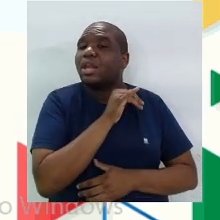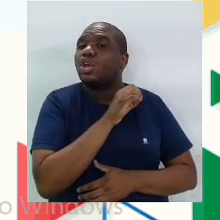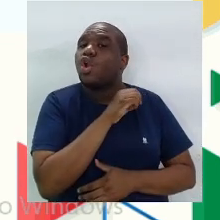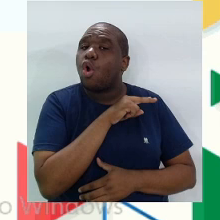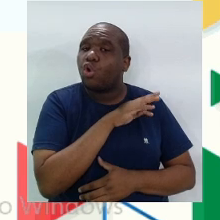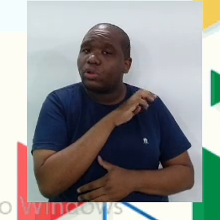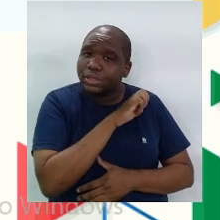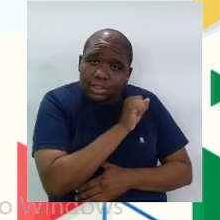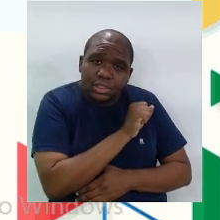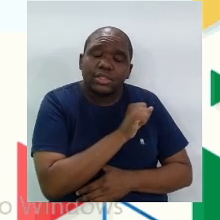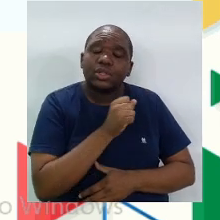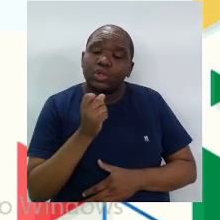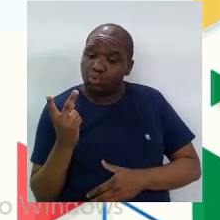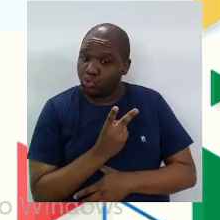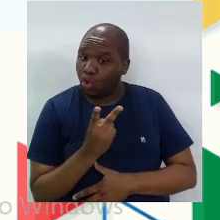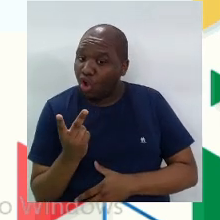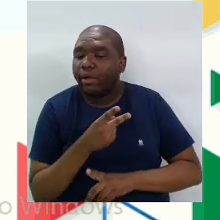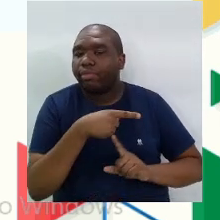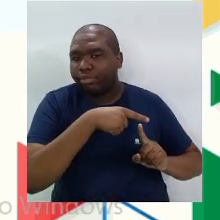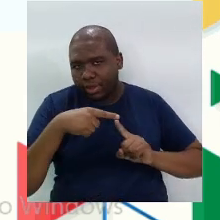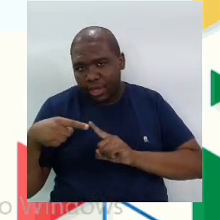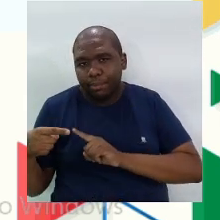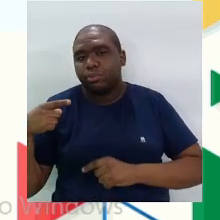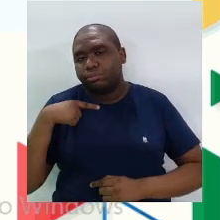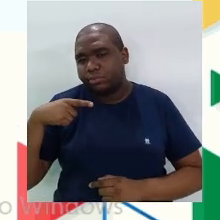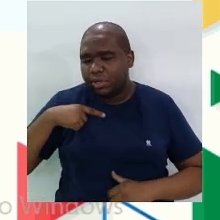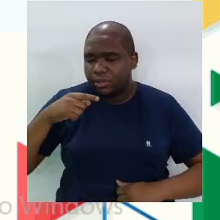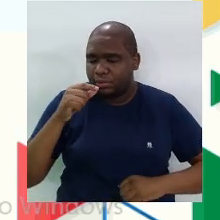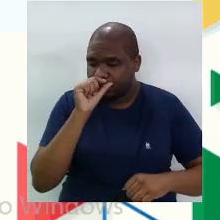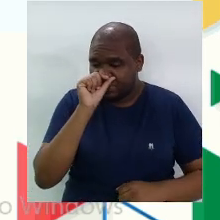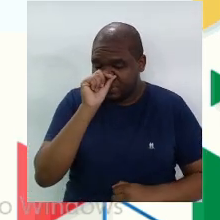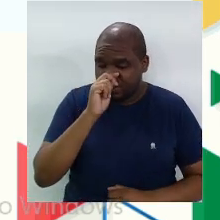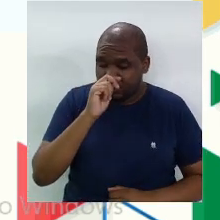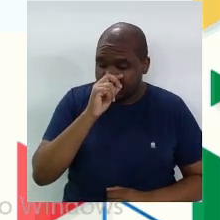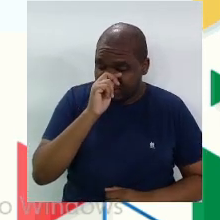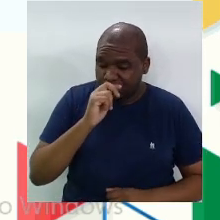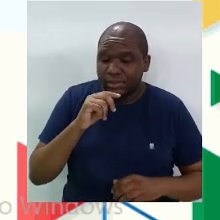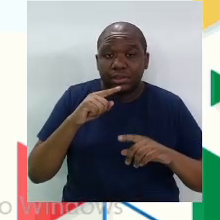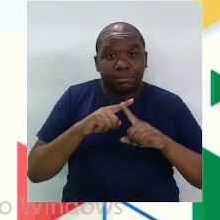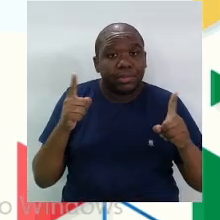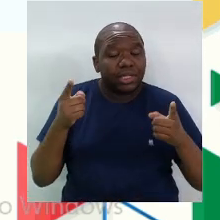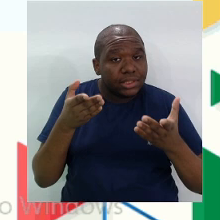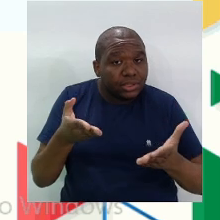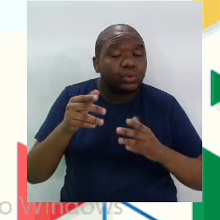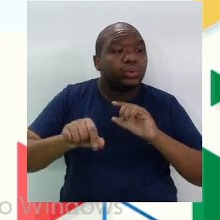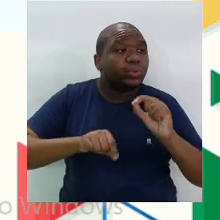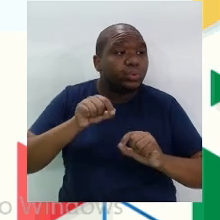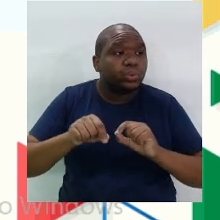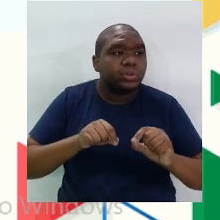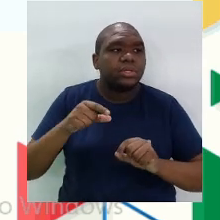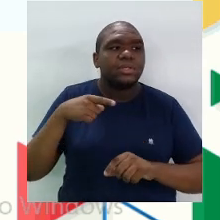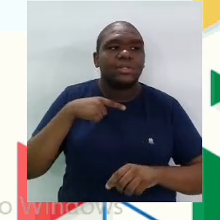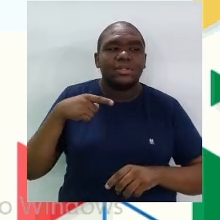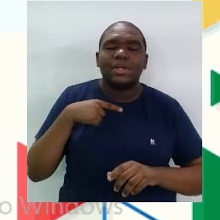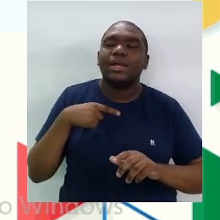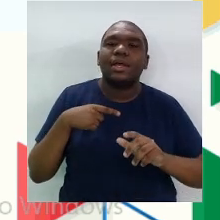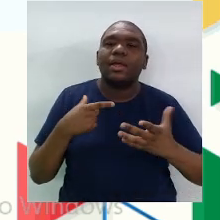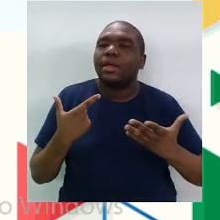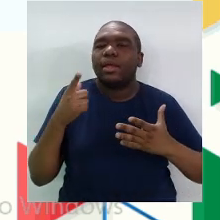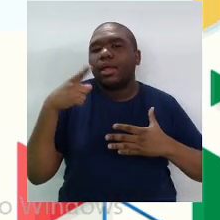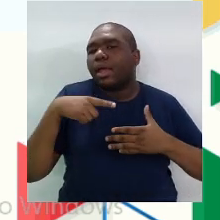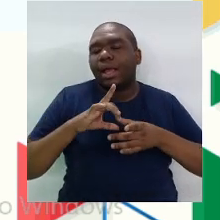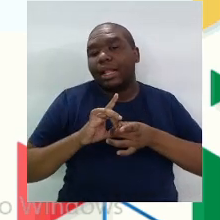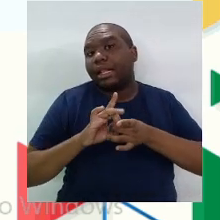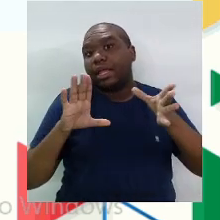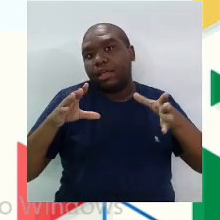presente nesses dois tipos de células, né? No entanto, essa organela ela vai se apresentar livre